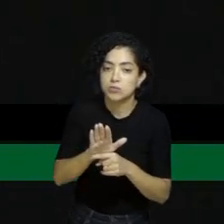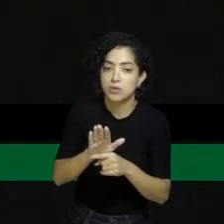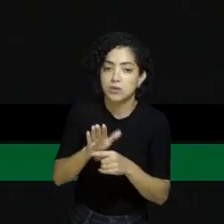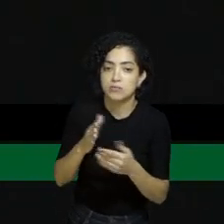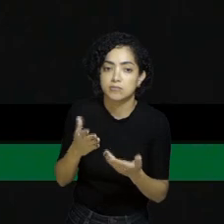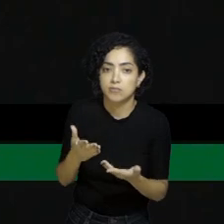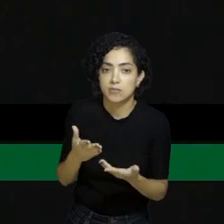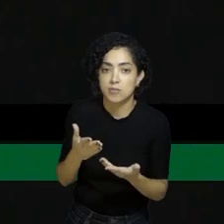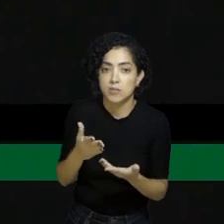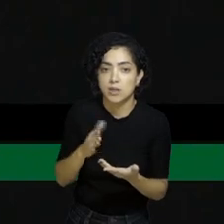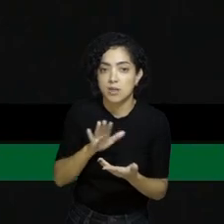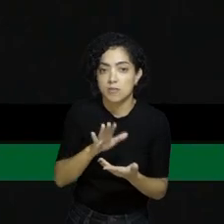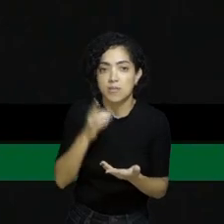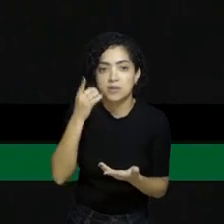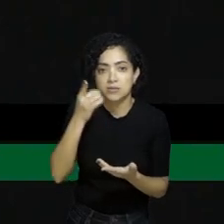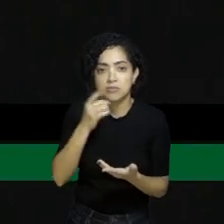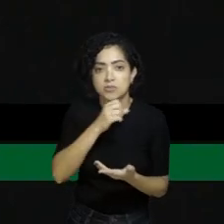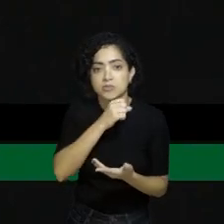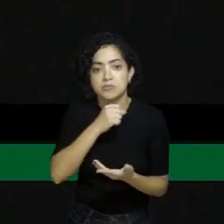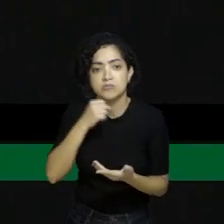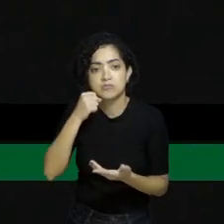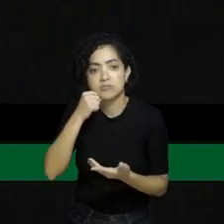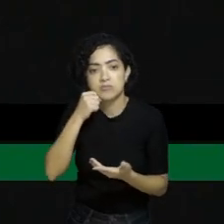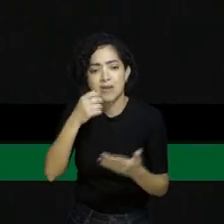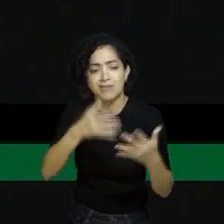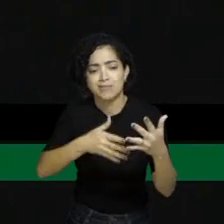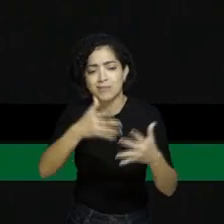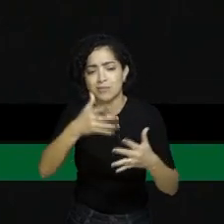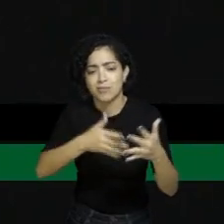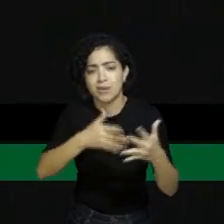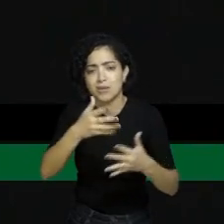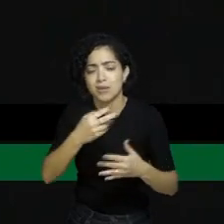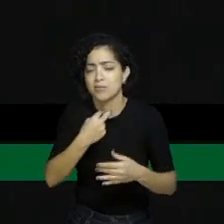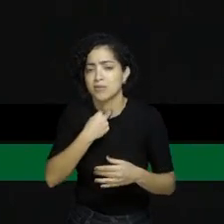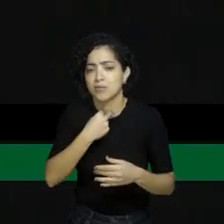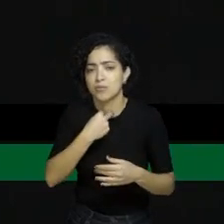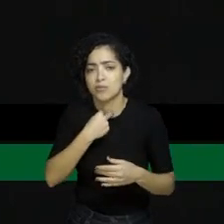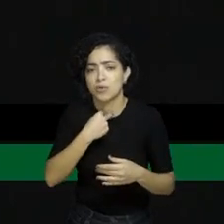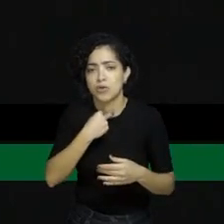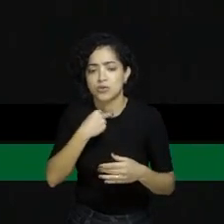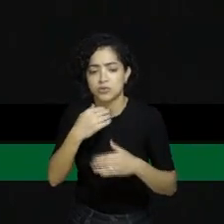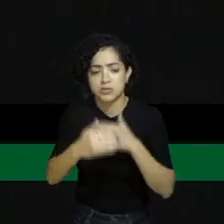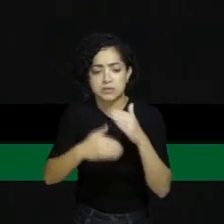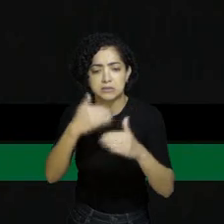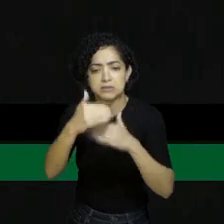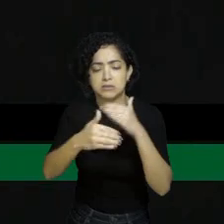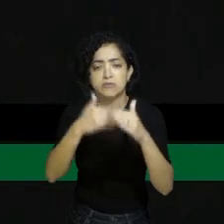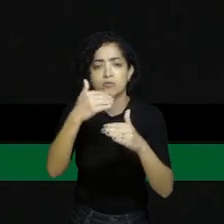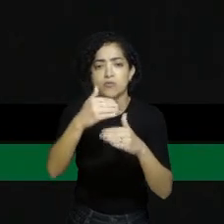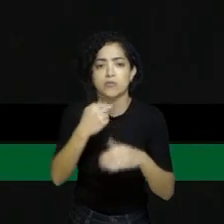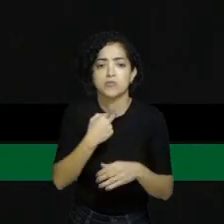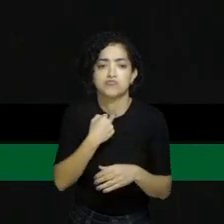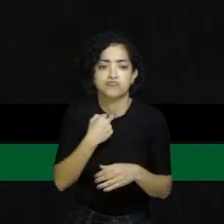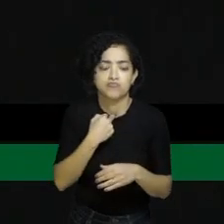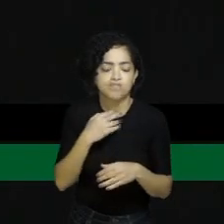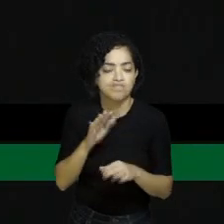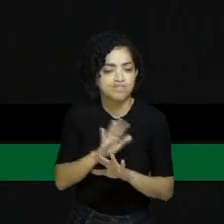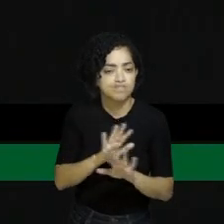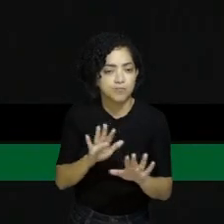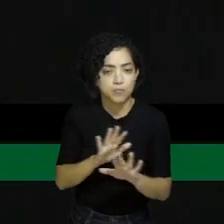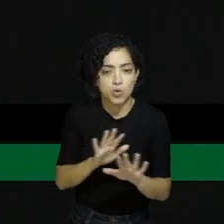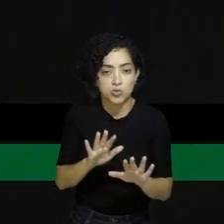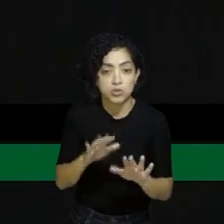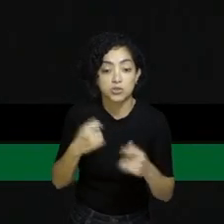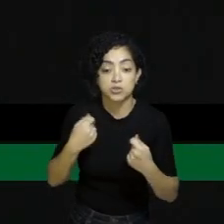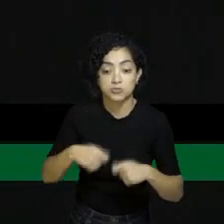Mas, deputado Massouco, atrapalhar nós não podemos. Atrapalhar o desenvolvimento de Santa Catarina, nós não podemos. Nós temos